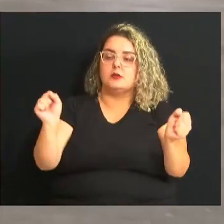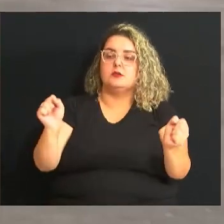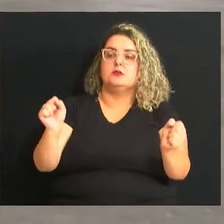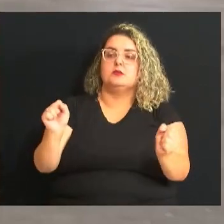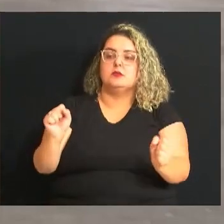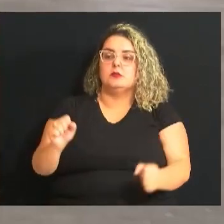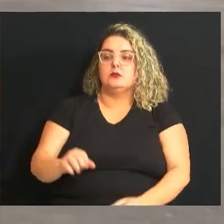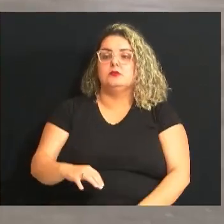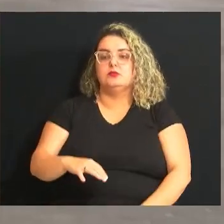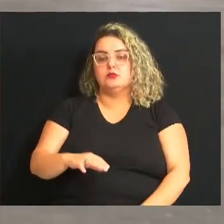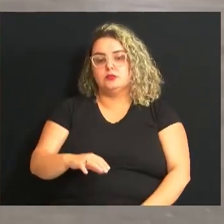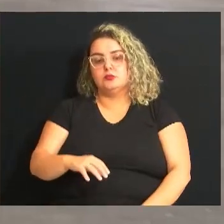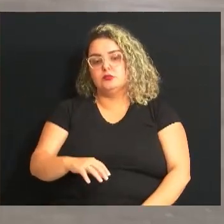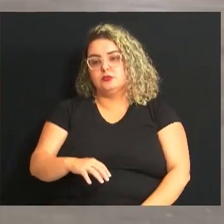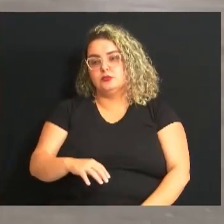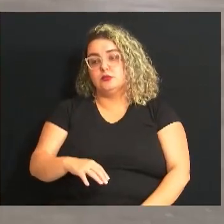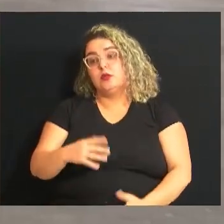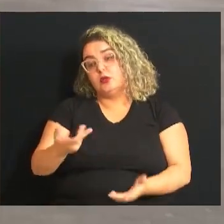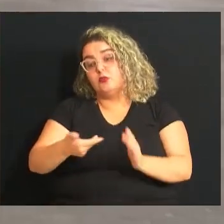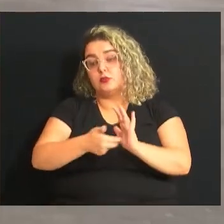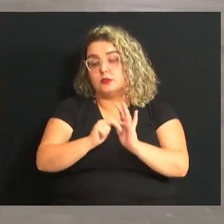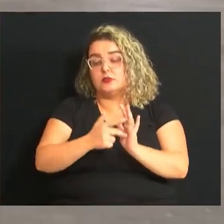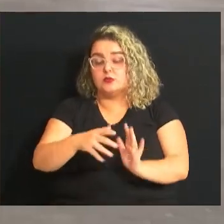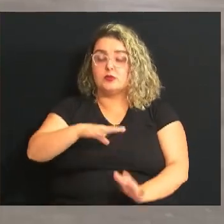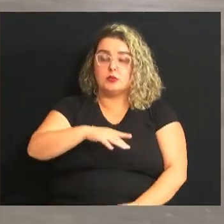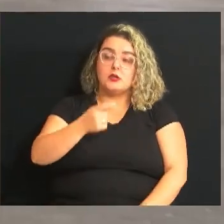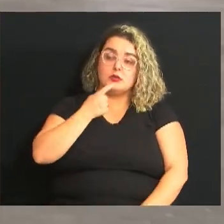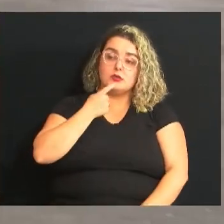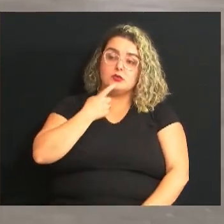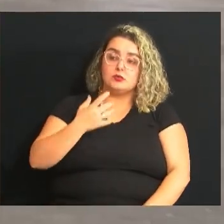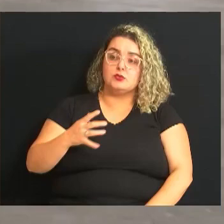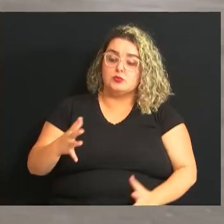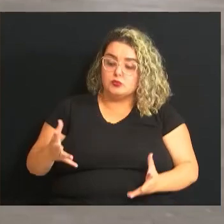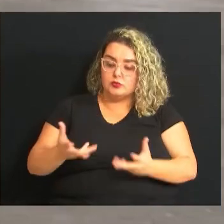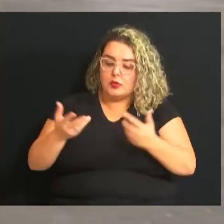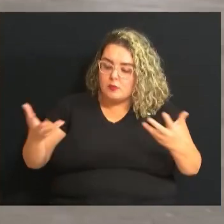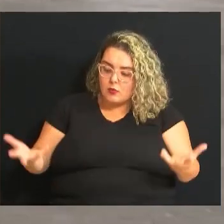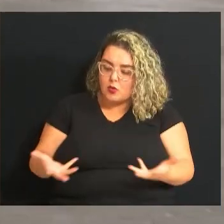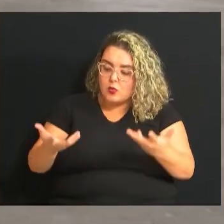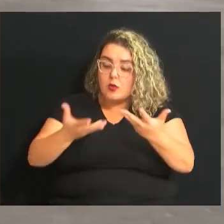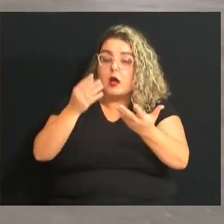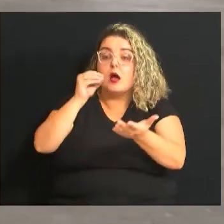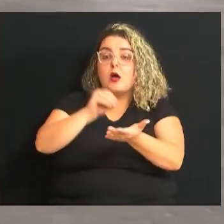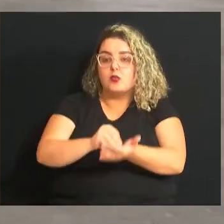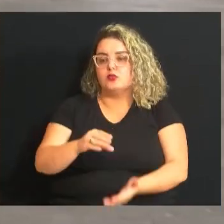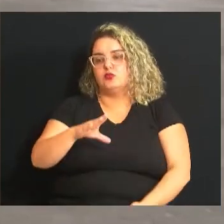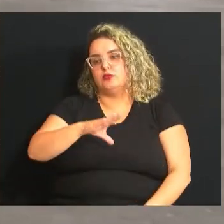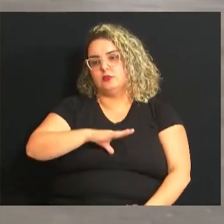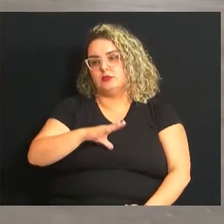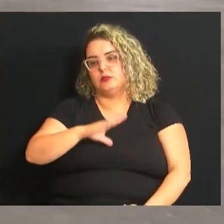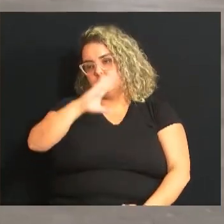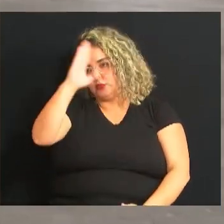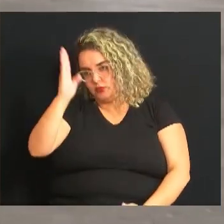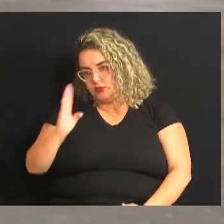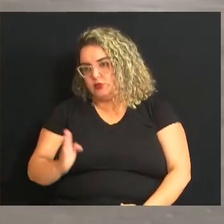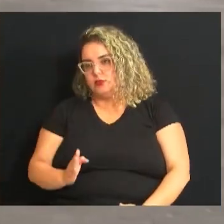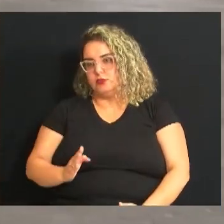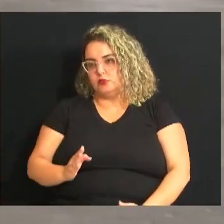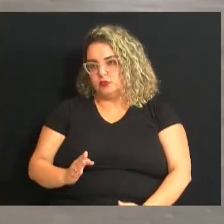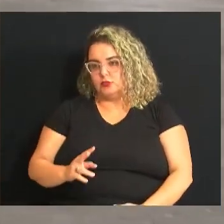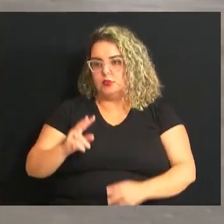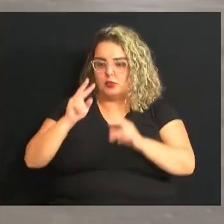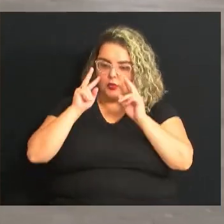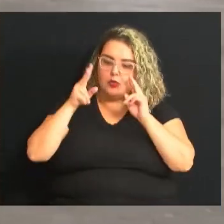escravidão, e o que significou para nós Campinas, com toda a sua pujança, ser a última cidade do